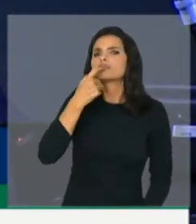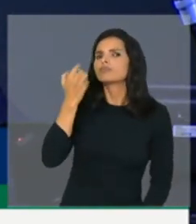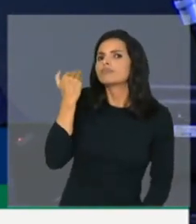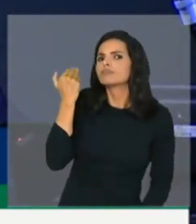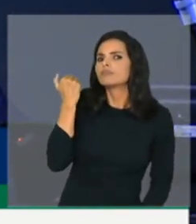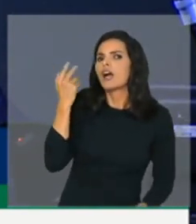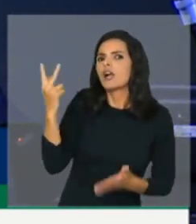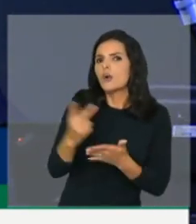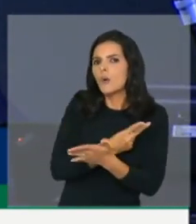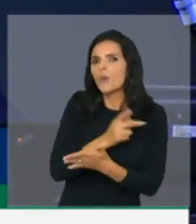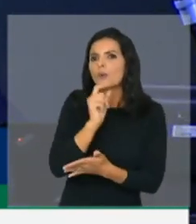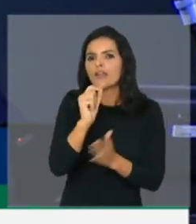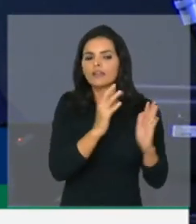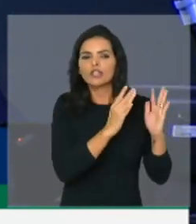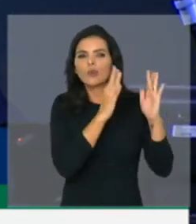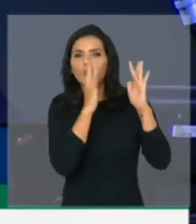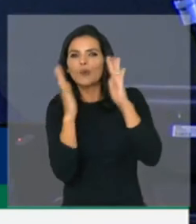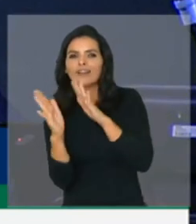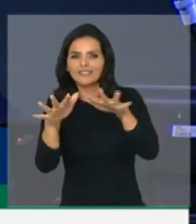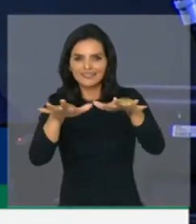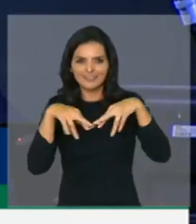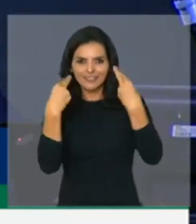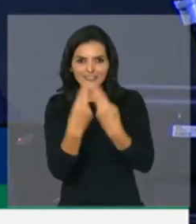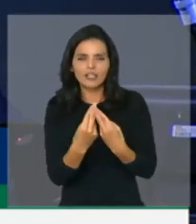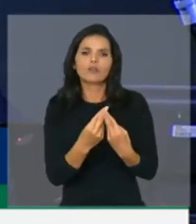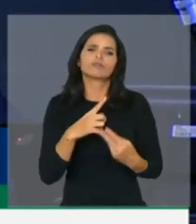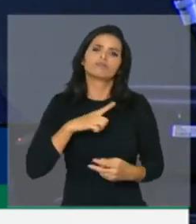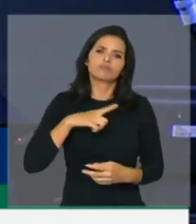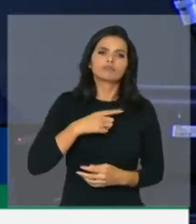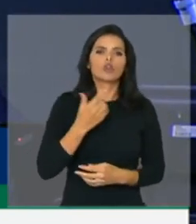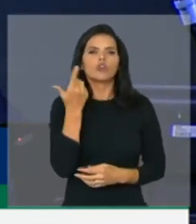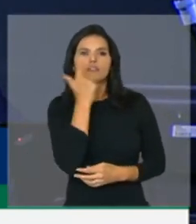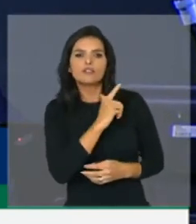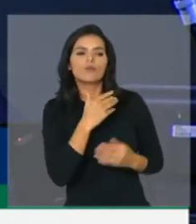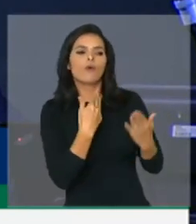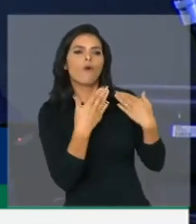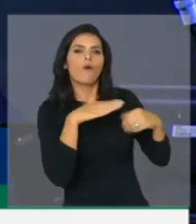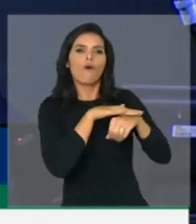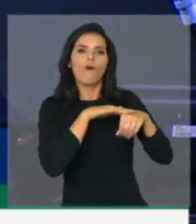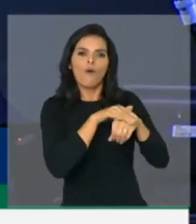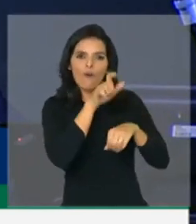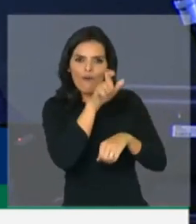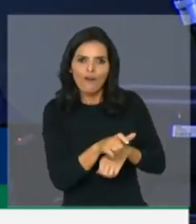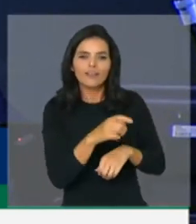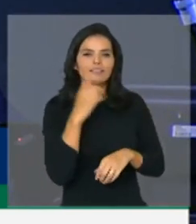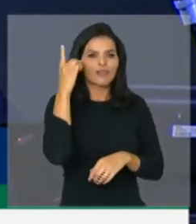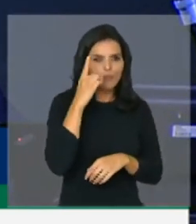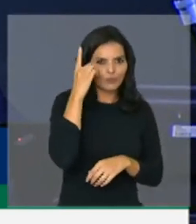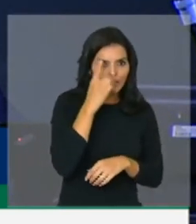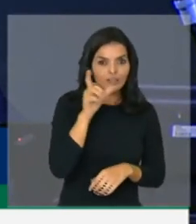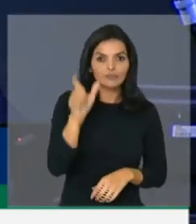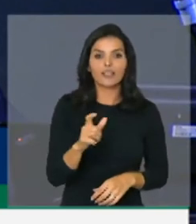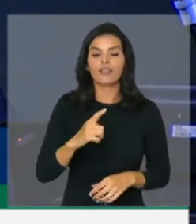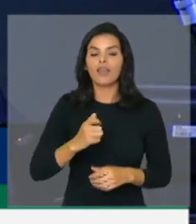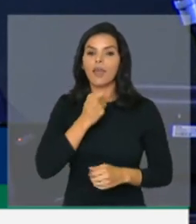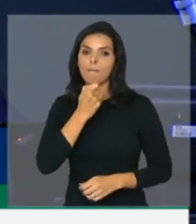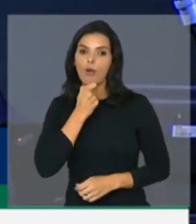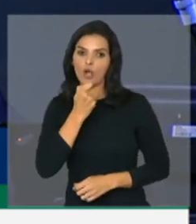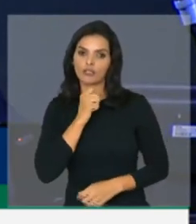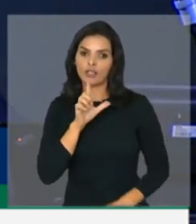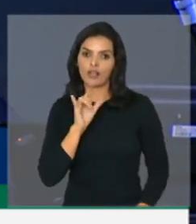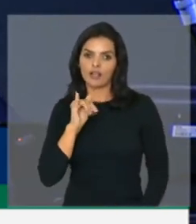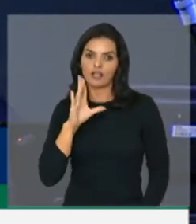também, durante a sessão, a oportunidade de falar com alguns dos deputados, por intermédio do Lincoln Macário, que está junto conosco, sempre acompanhando